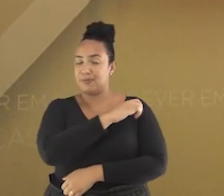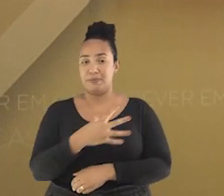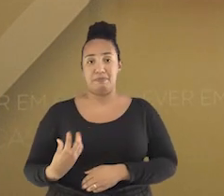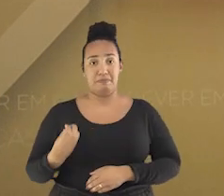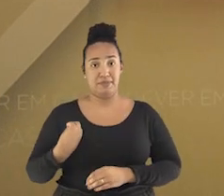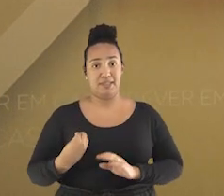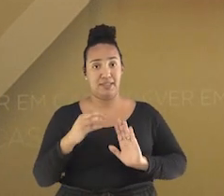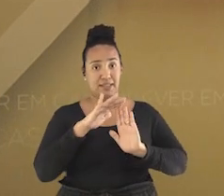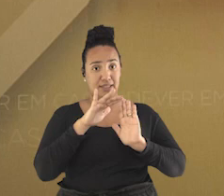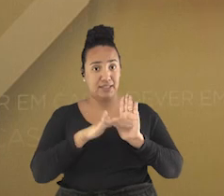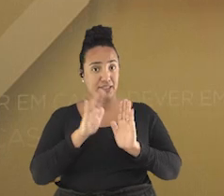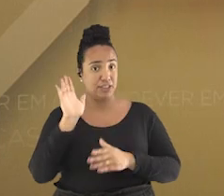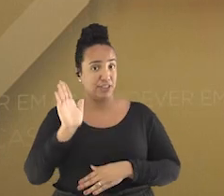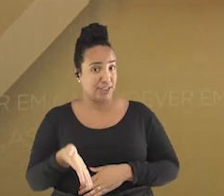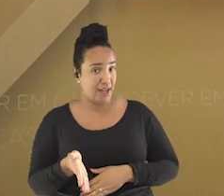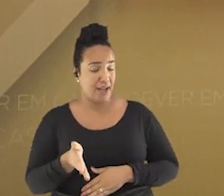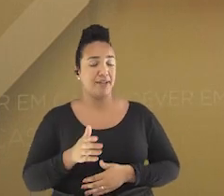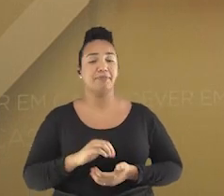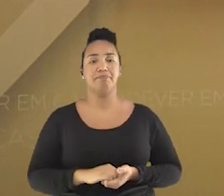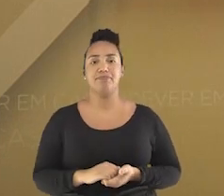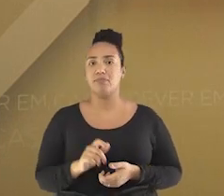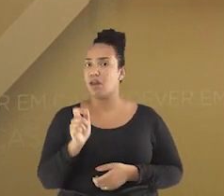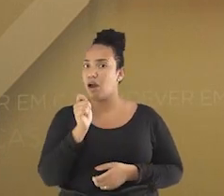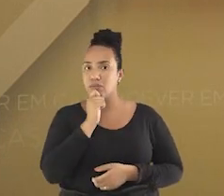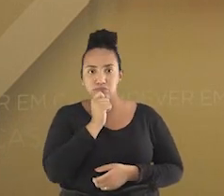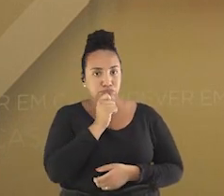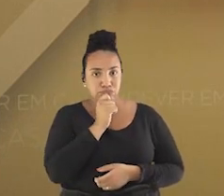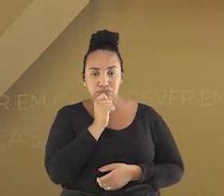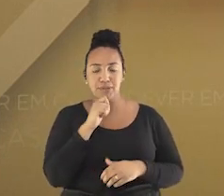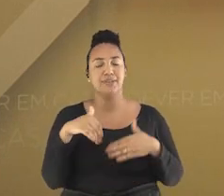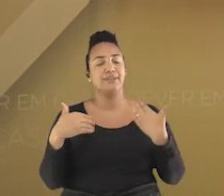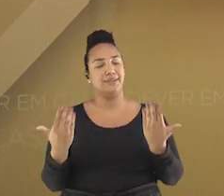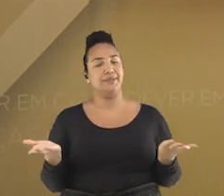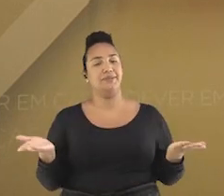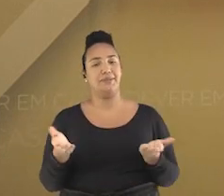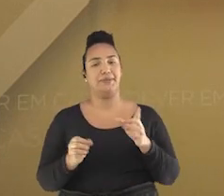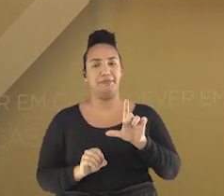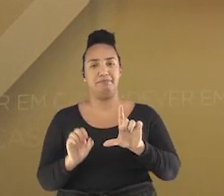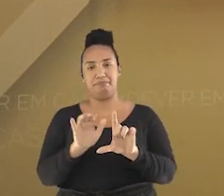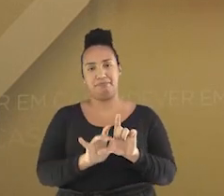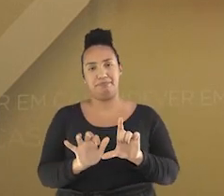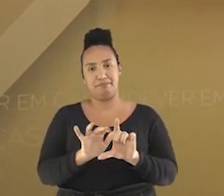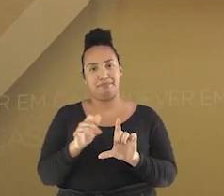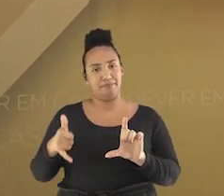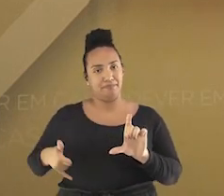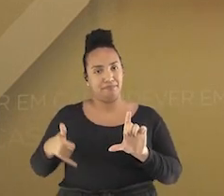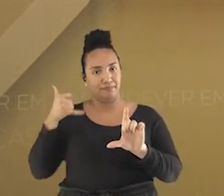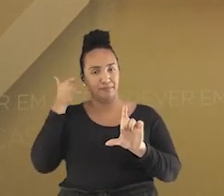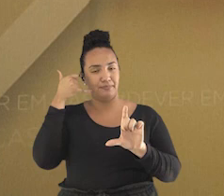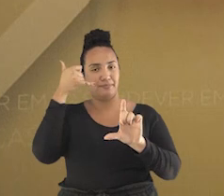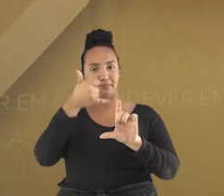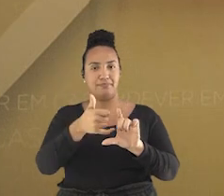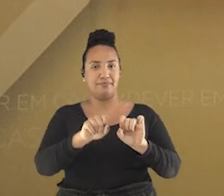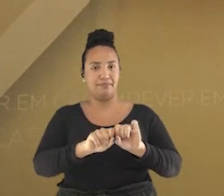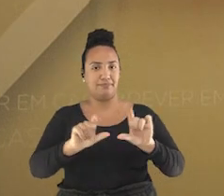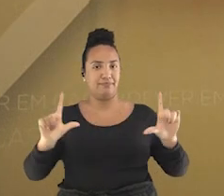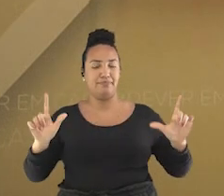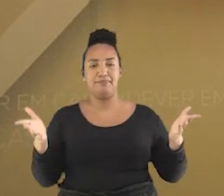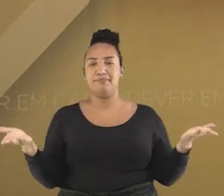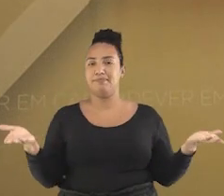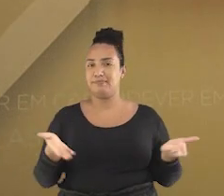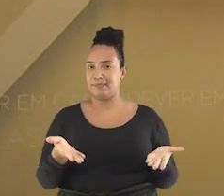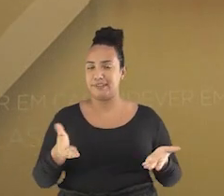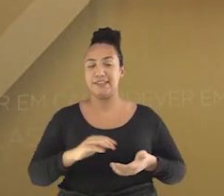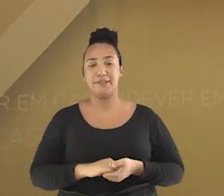presença na aula de hoje? Se ainda não fez isso, aponta a câmera do seu celular para o QR Code que está na tela